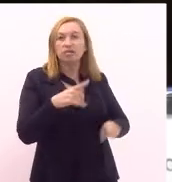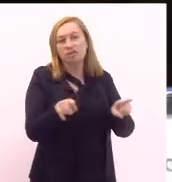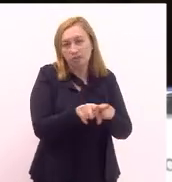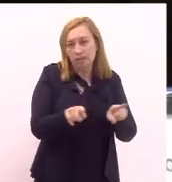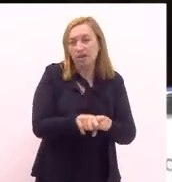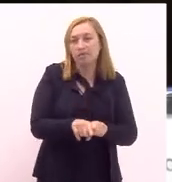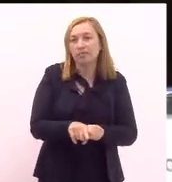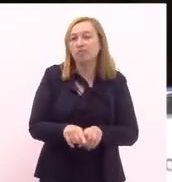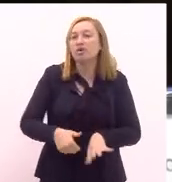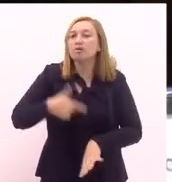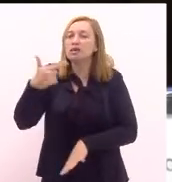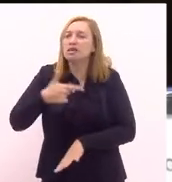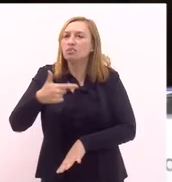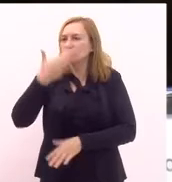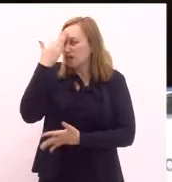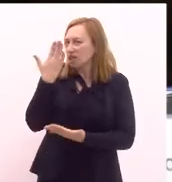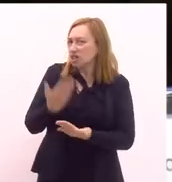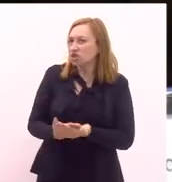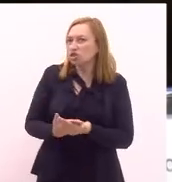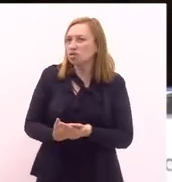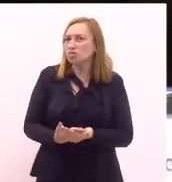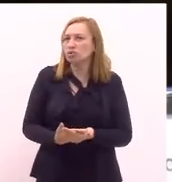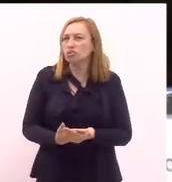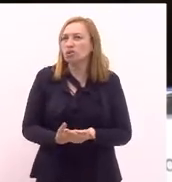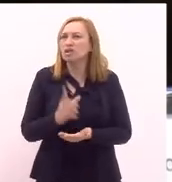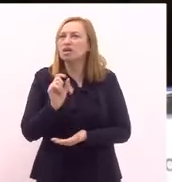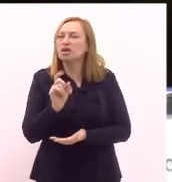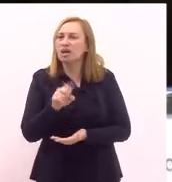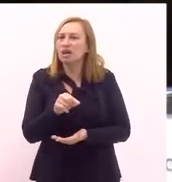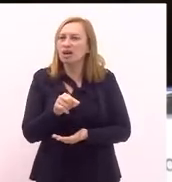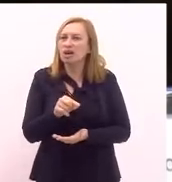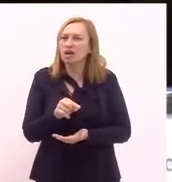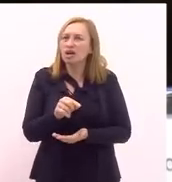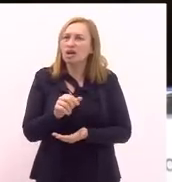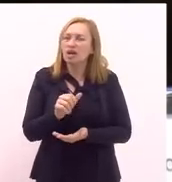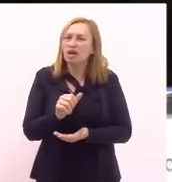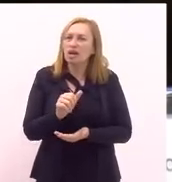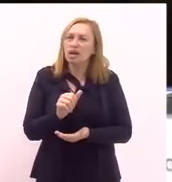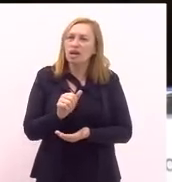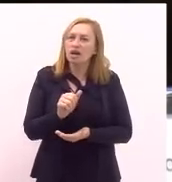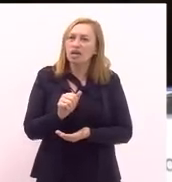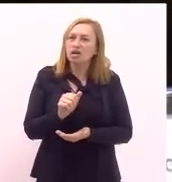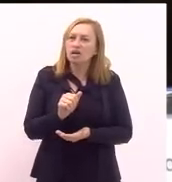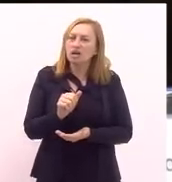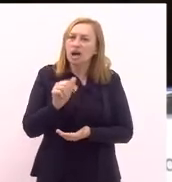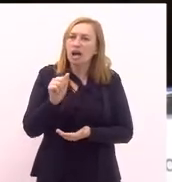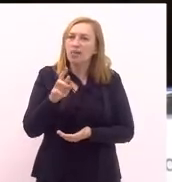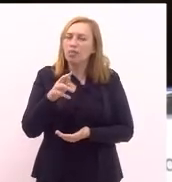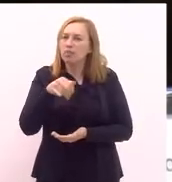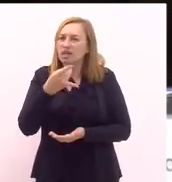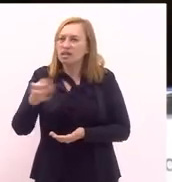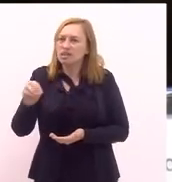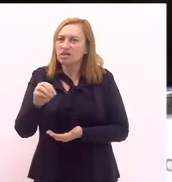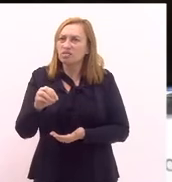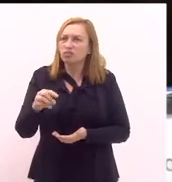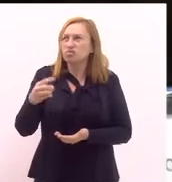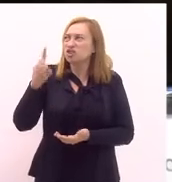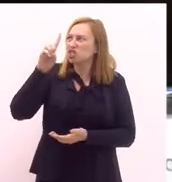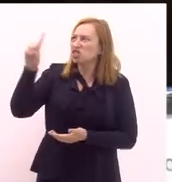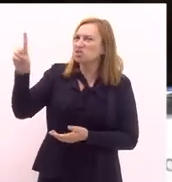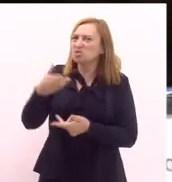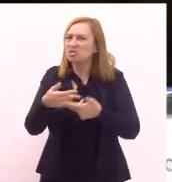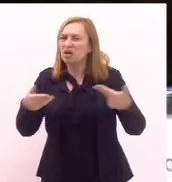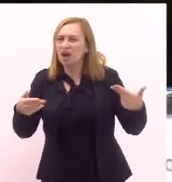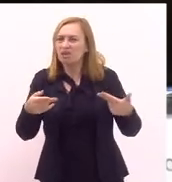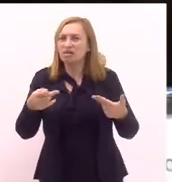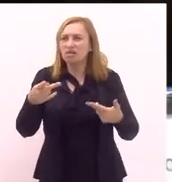e segundo lugar eu creio que é um segundo equívoco que é apropriação indevida de Deus muitos têm